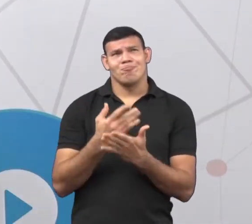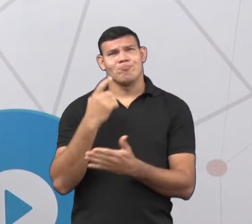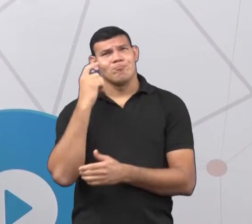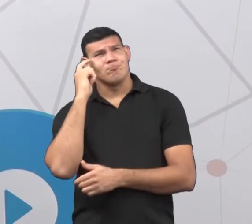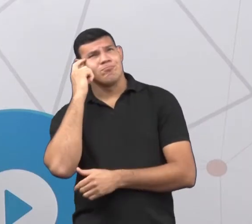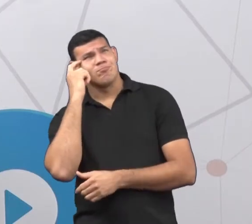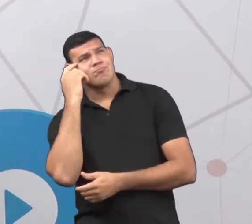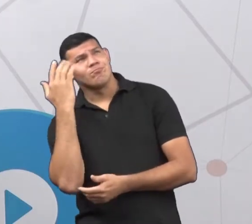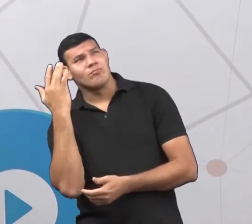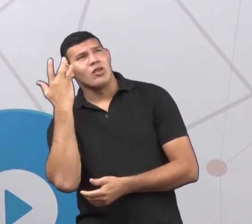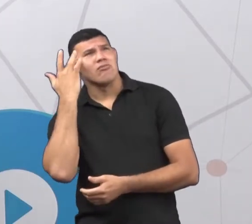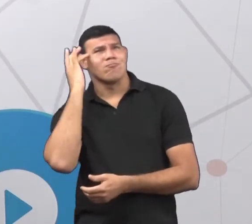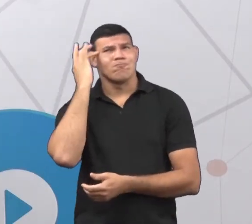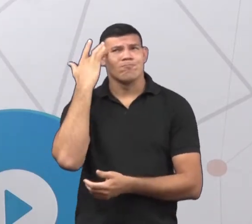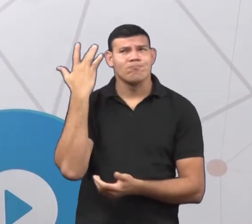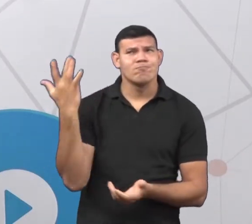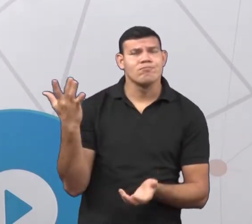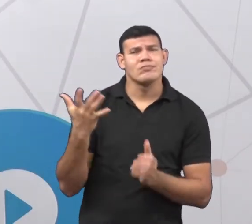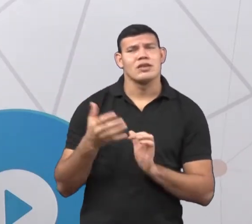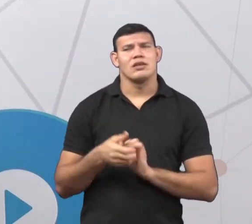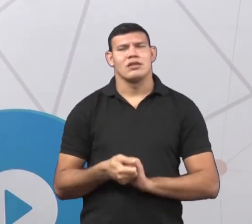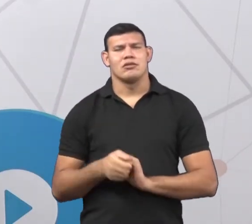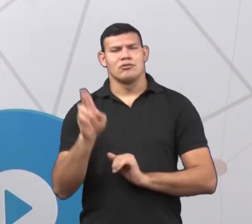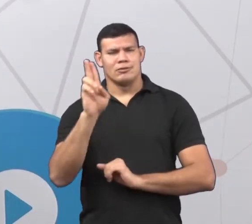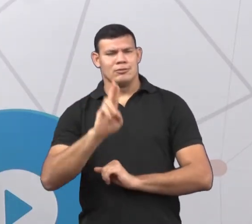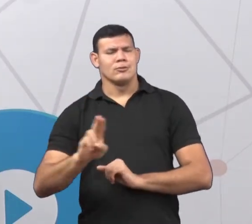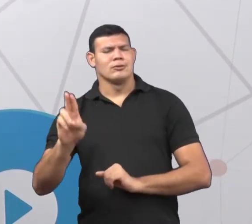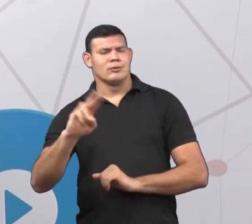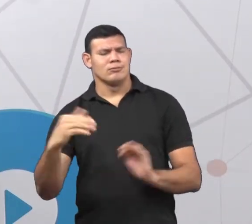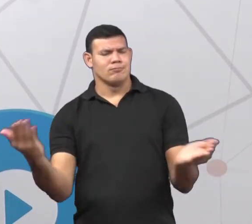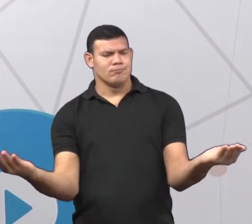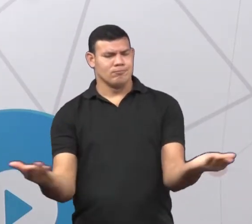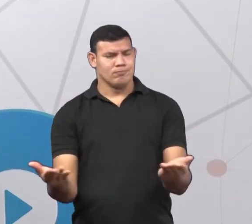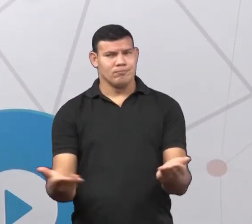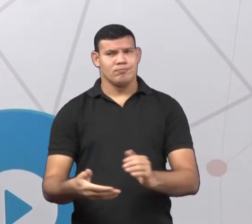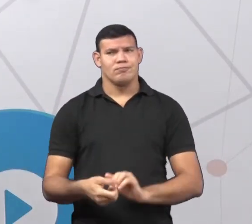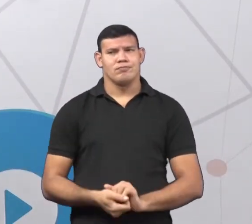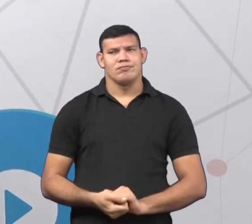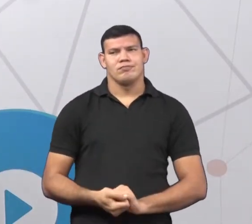aí algumas das mais utilizadas atualmente,